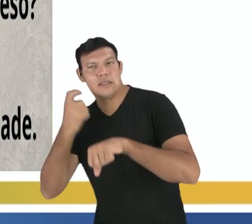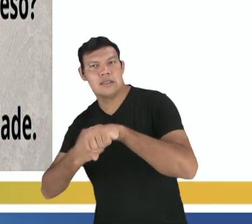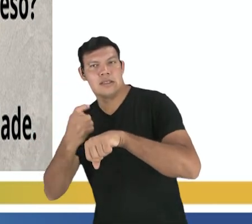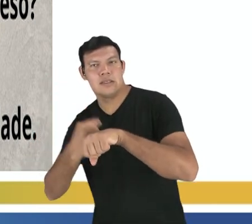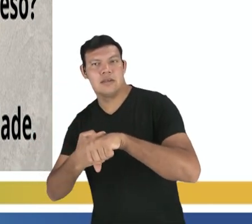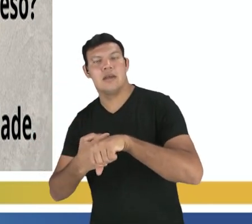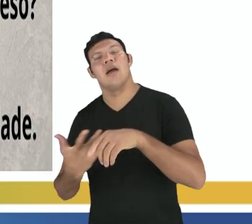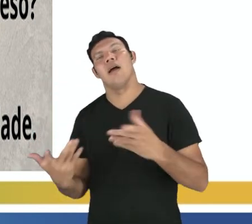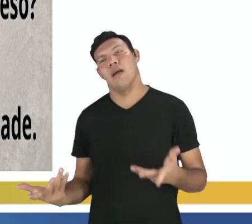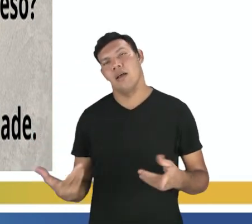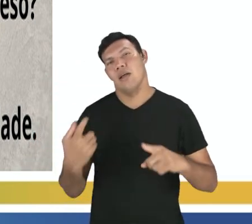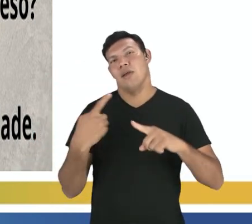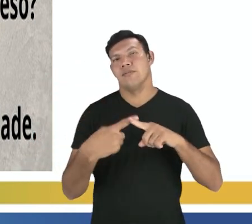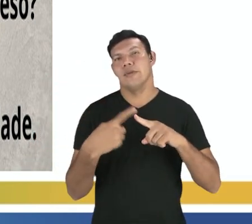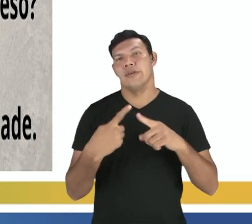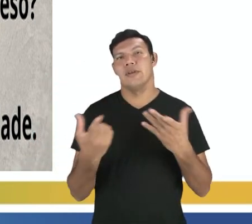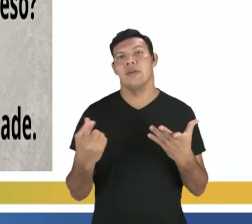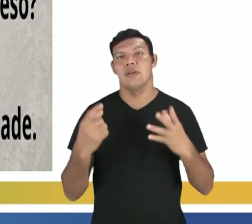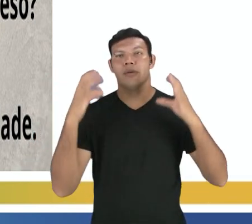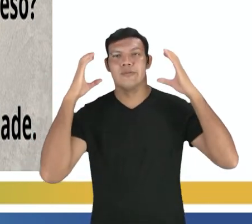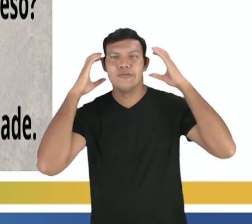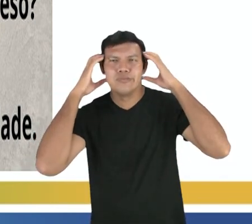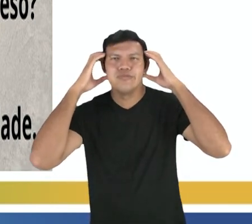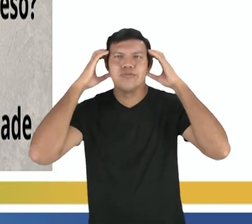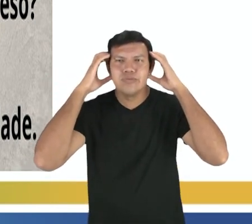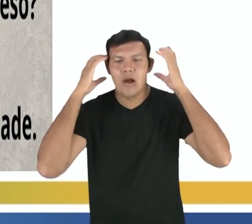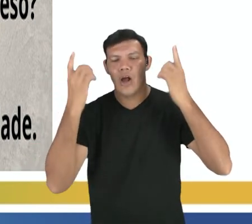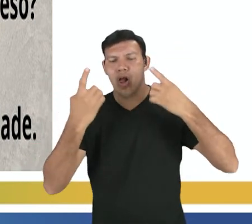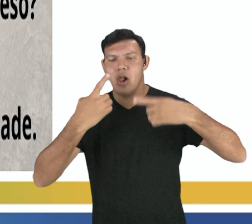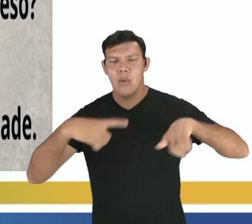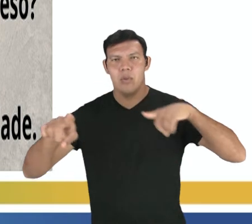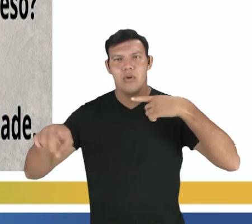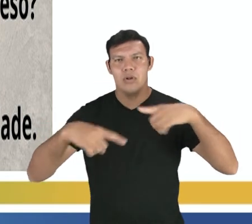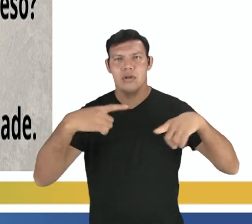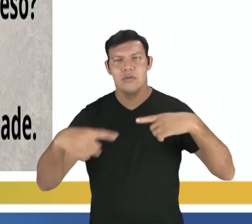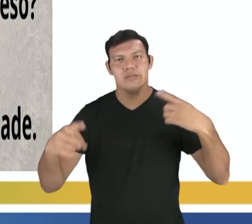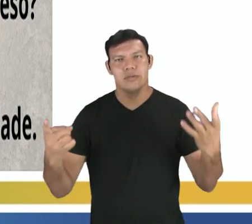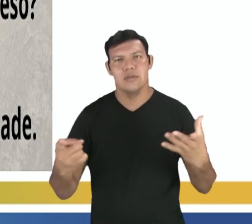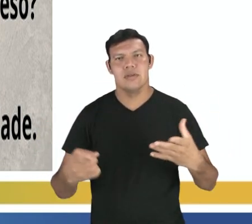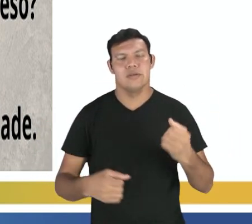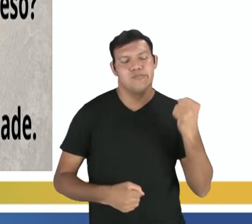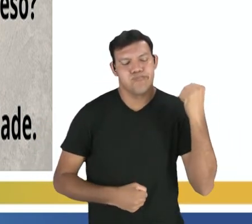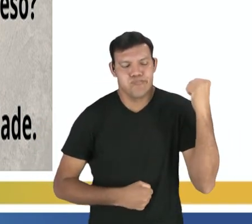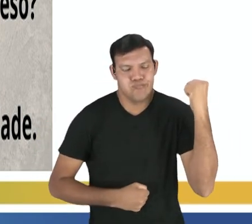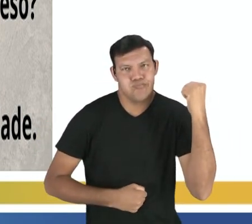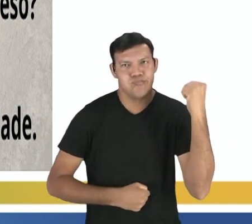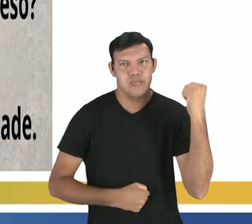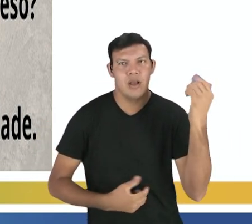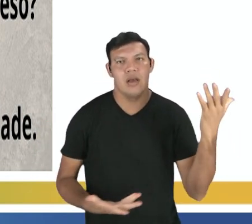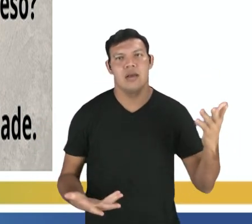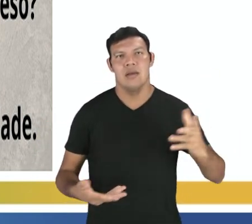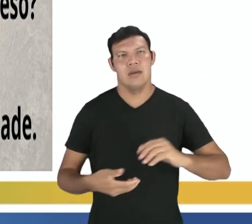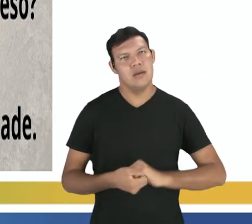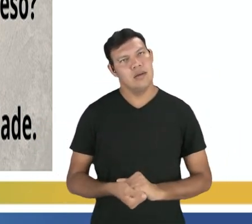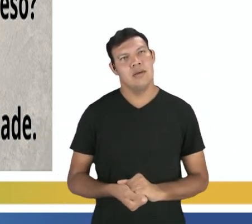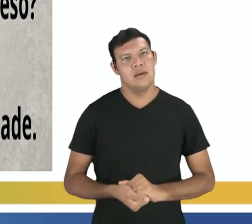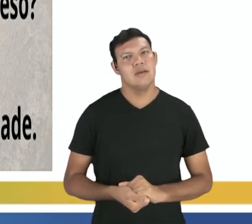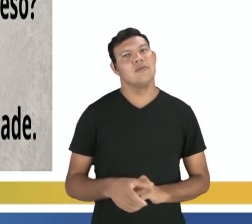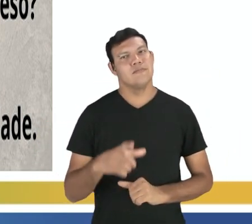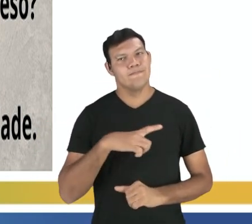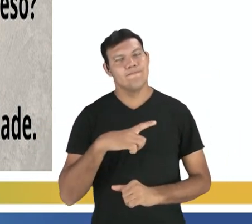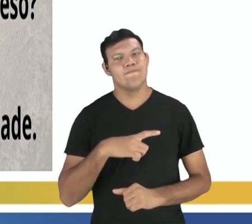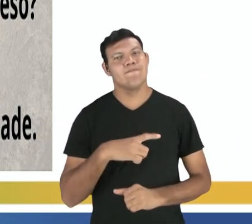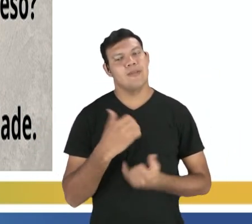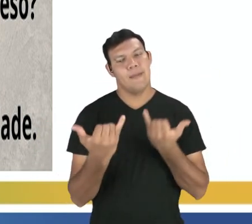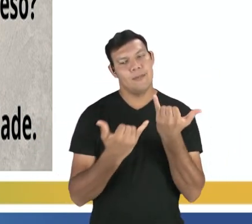uso do trocadilho a rocha, escrita desse jeito, se refere a um gênero musical. E a gente tem o trocadilho aí